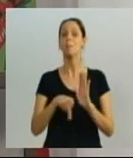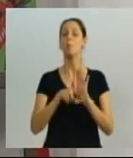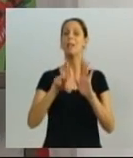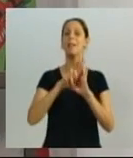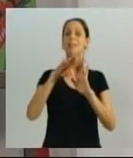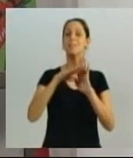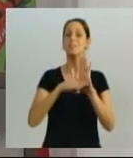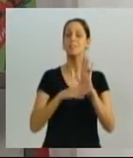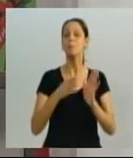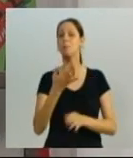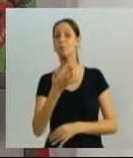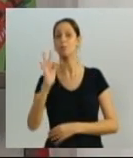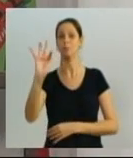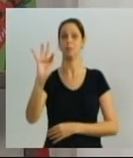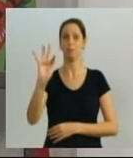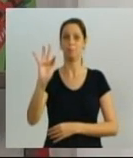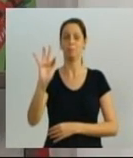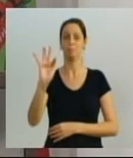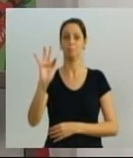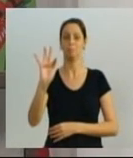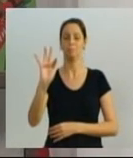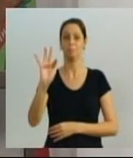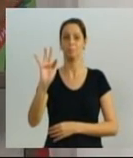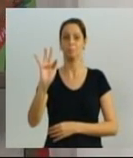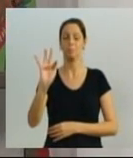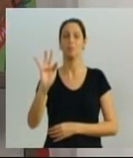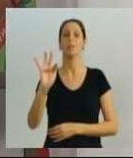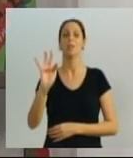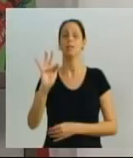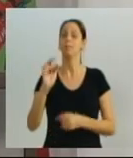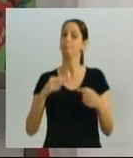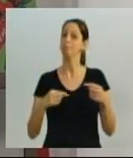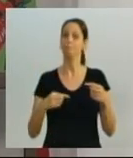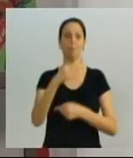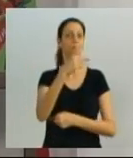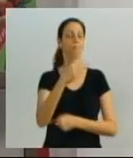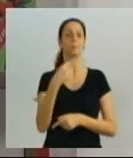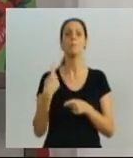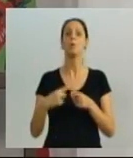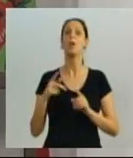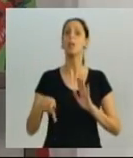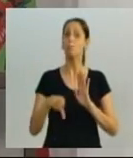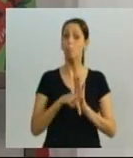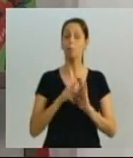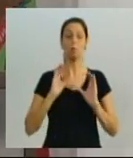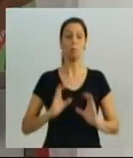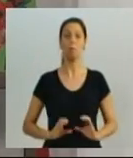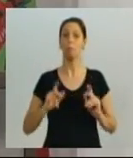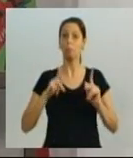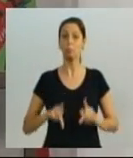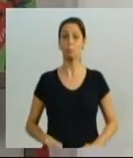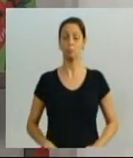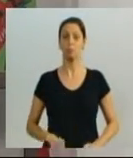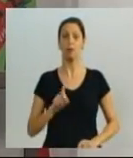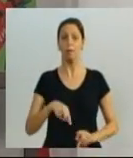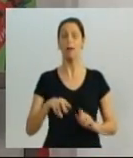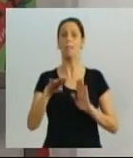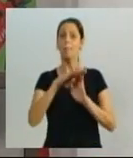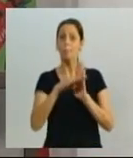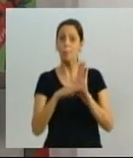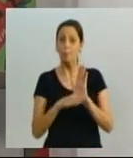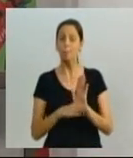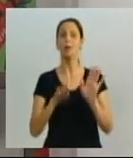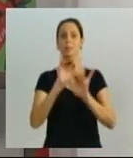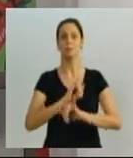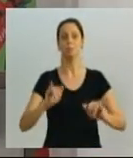legislação federal. Data vênia, discordo completamente, porque era de código de postura, regulamentava as propagandas. Enfim, nós